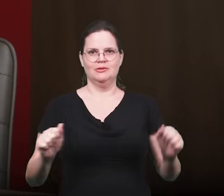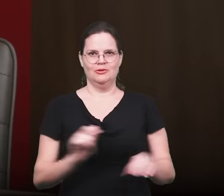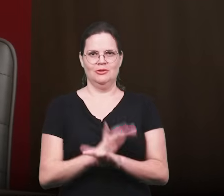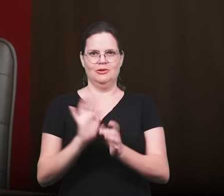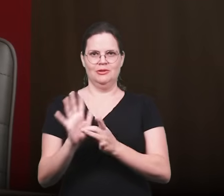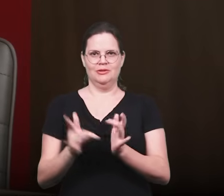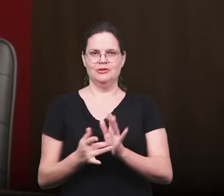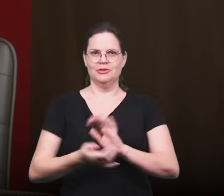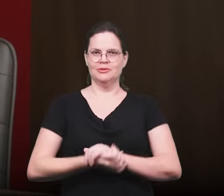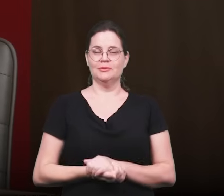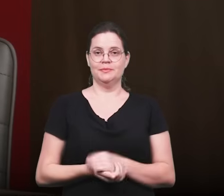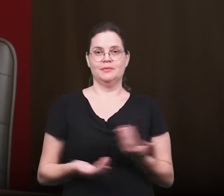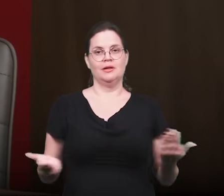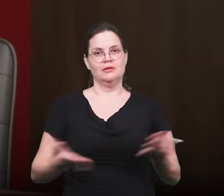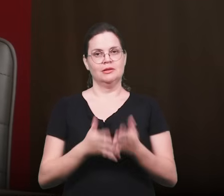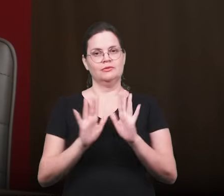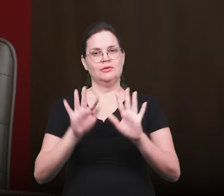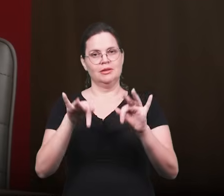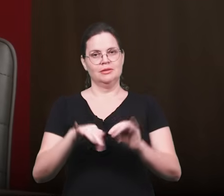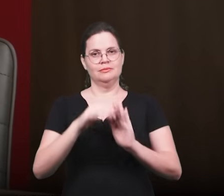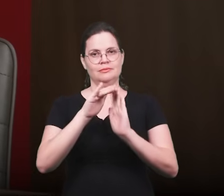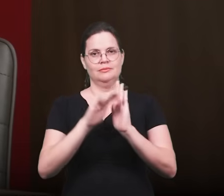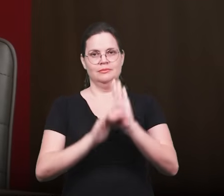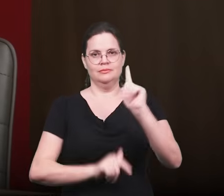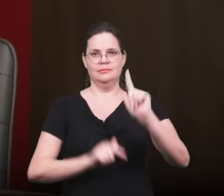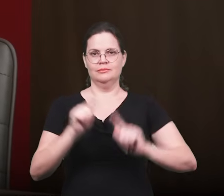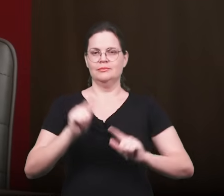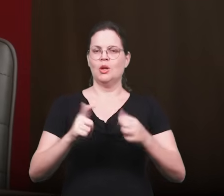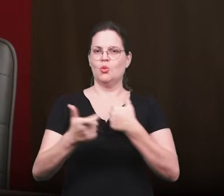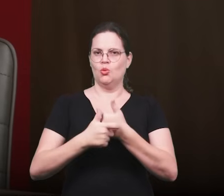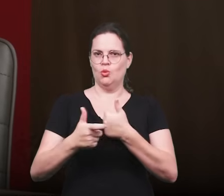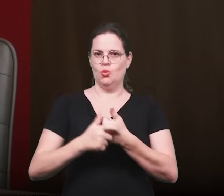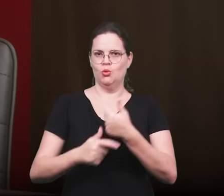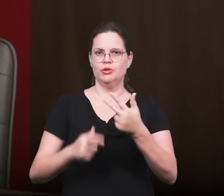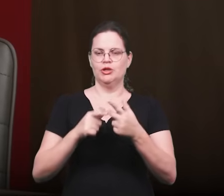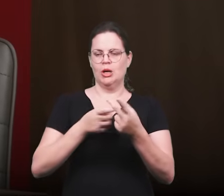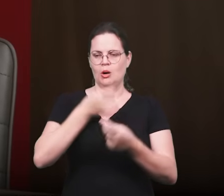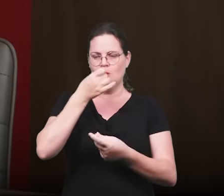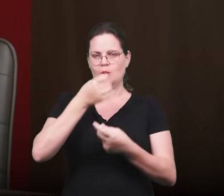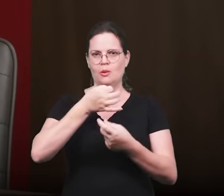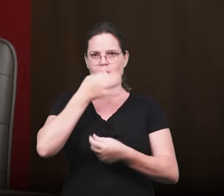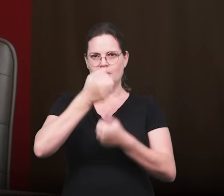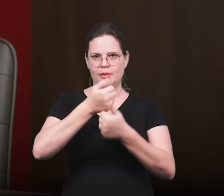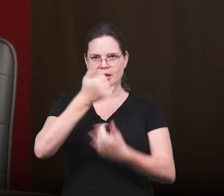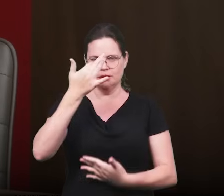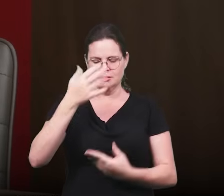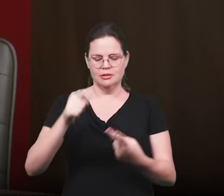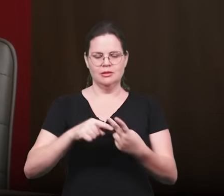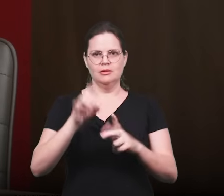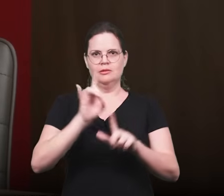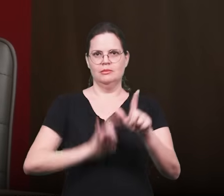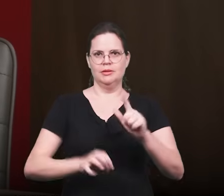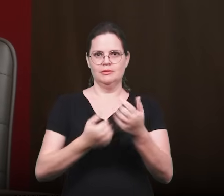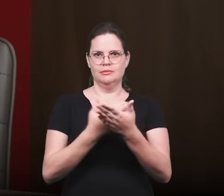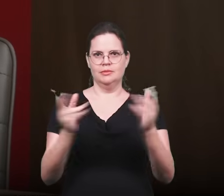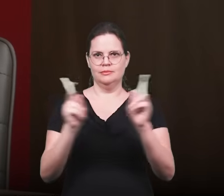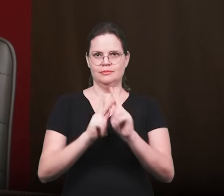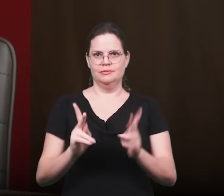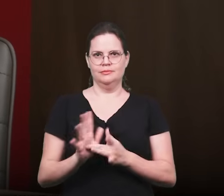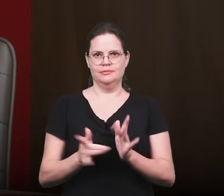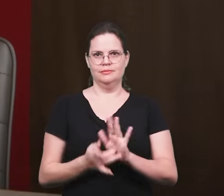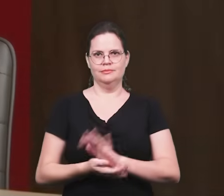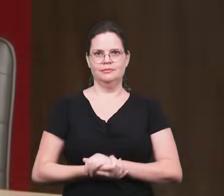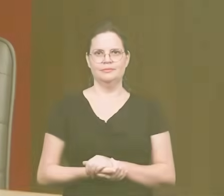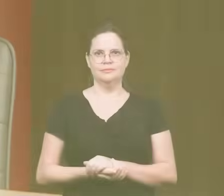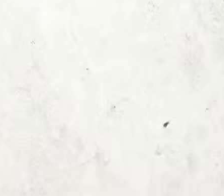Deus. Chegamos ao final do nosso programa. Curtem, comentem, compartilhem. A todos, a paz do